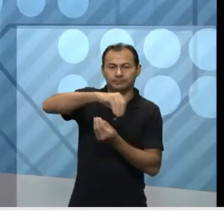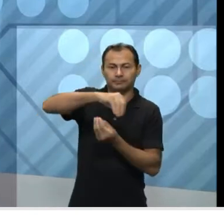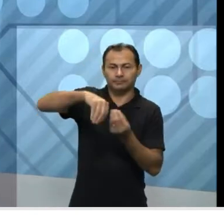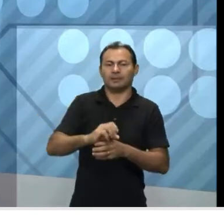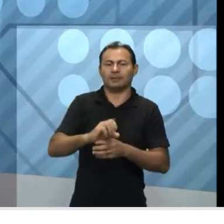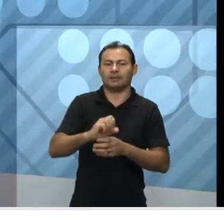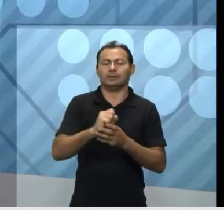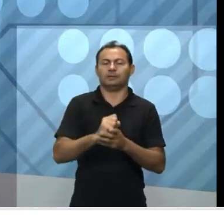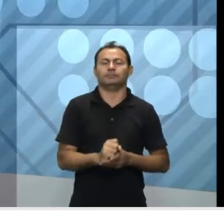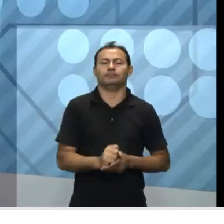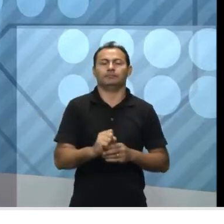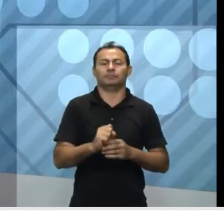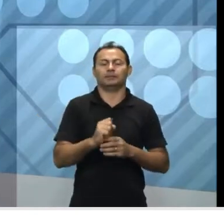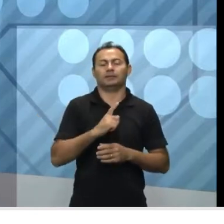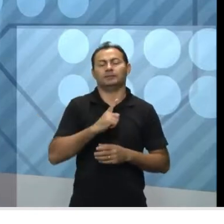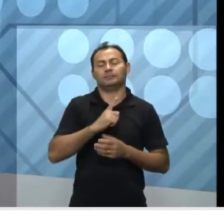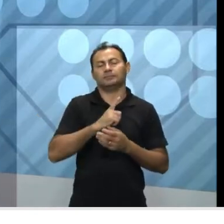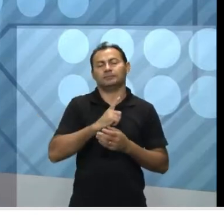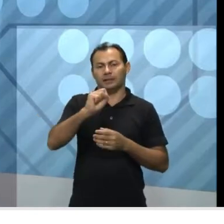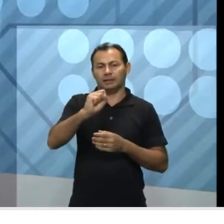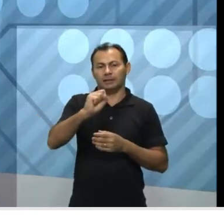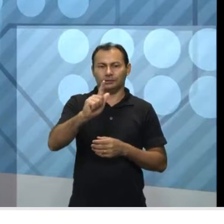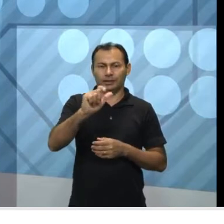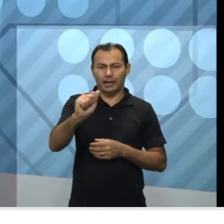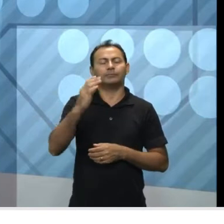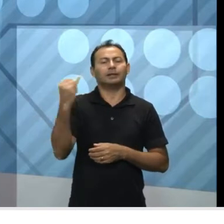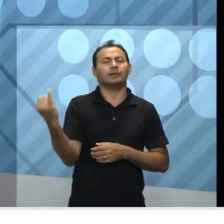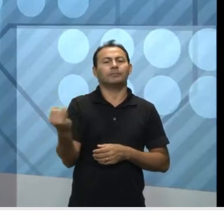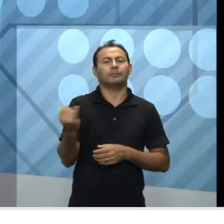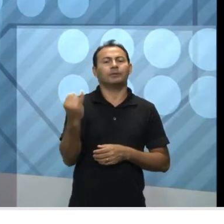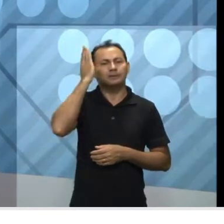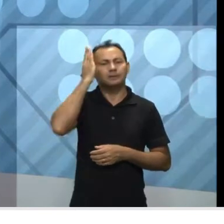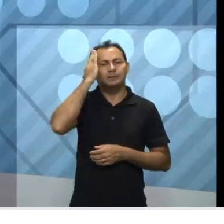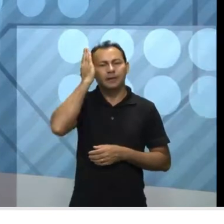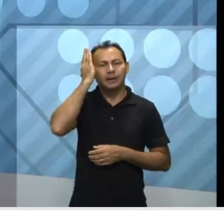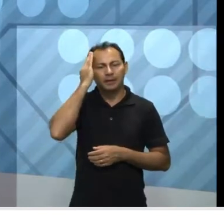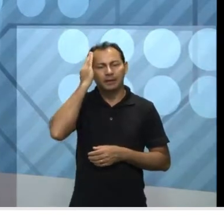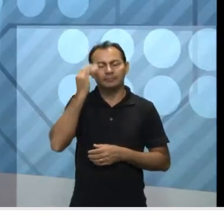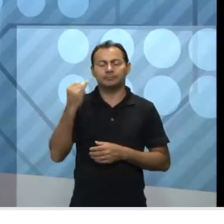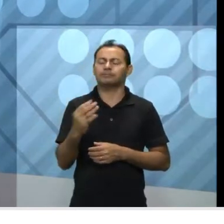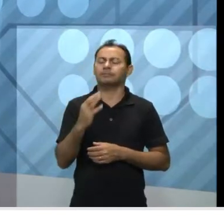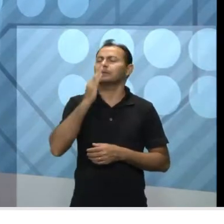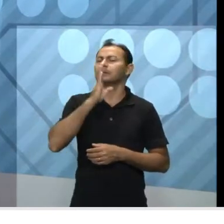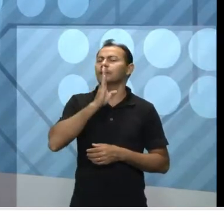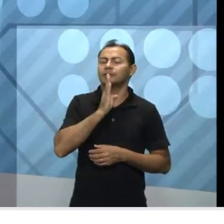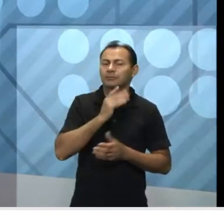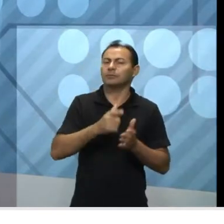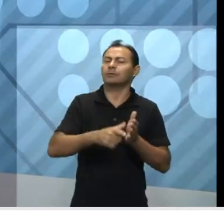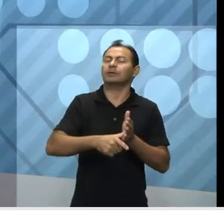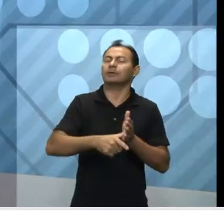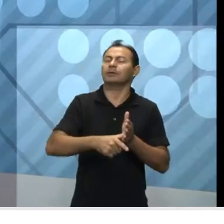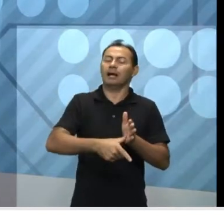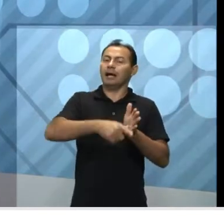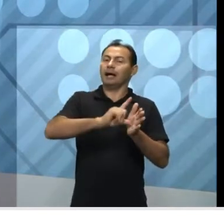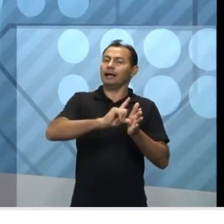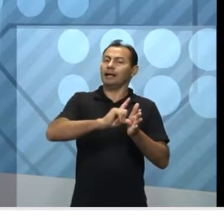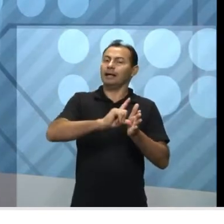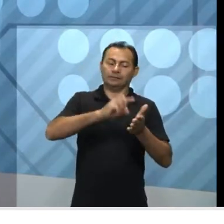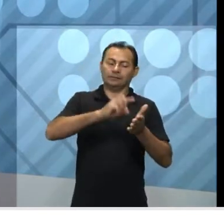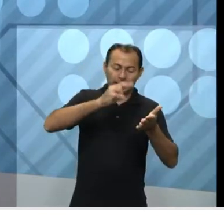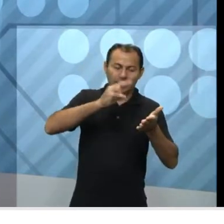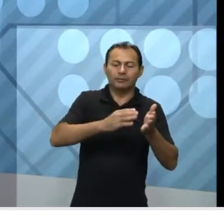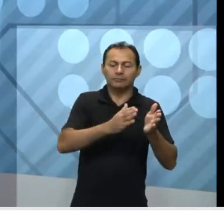nossa sessão geradora de aprendizagem, e é importante saber, então, para que vocês possam se situar e já vir também com as suas